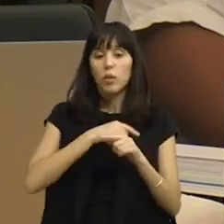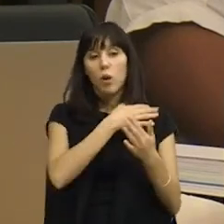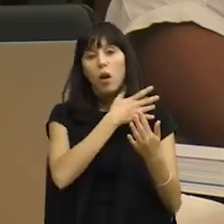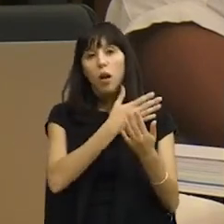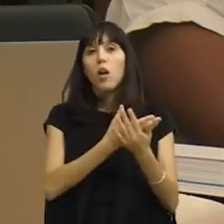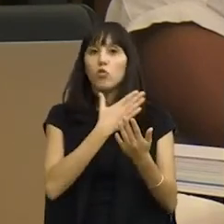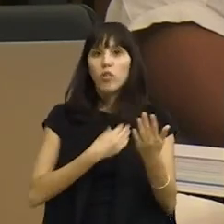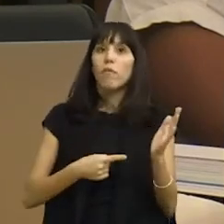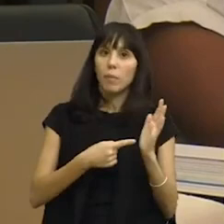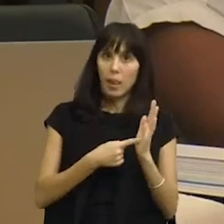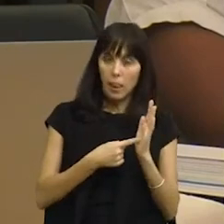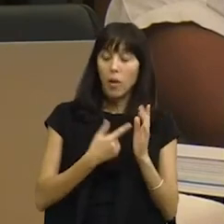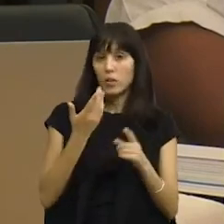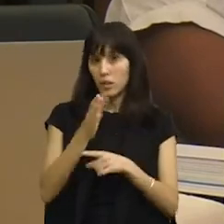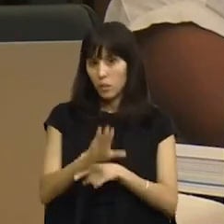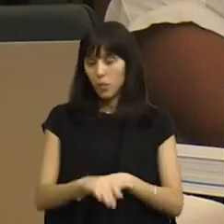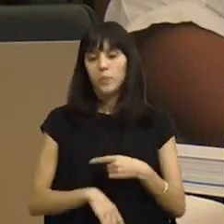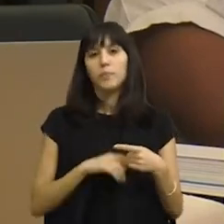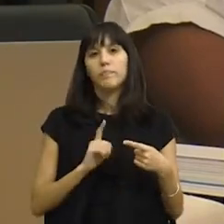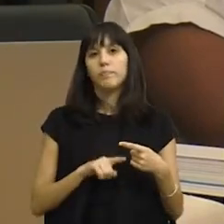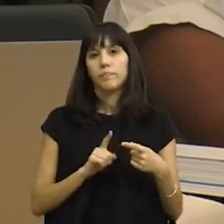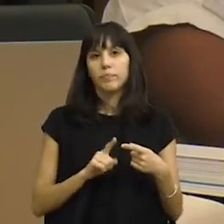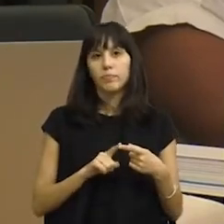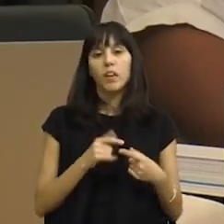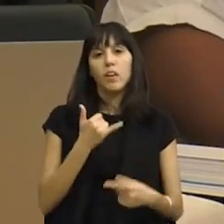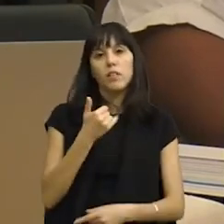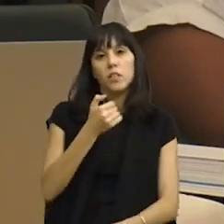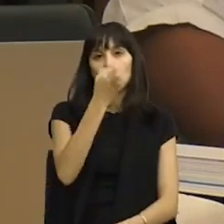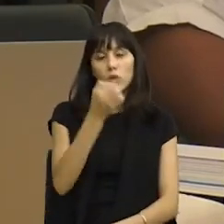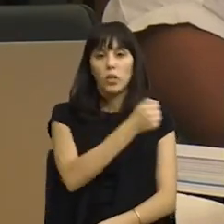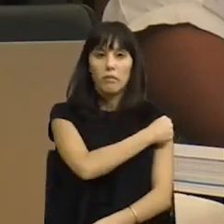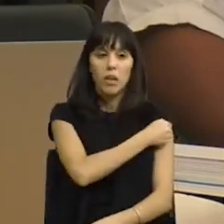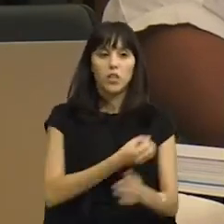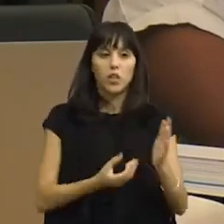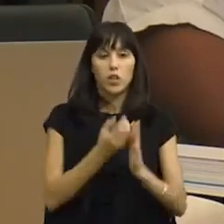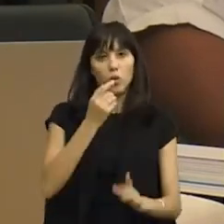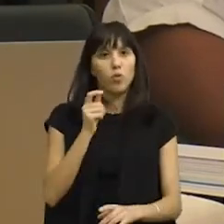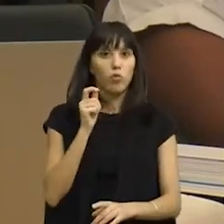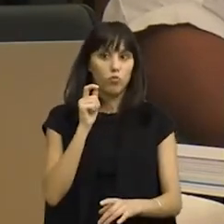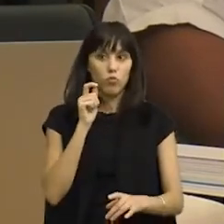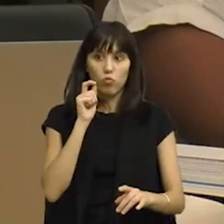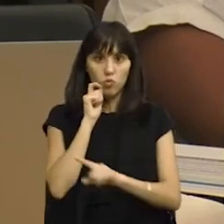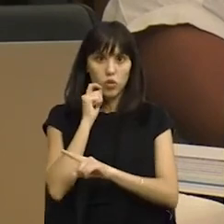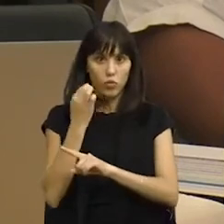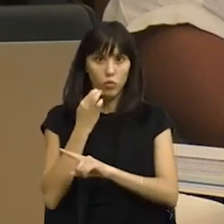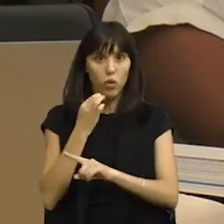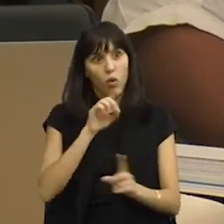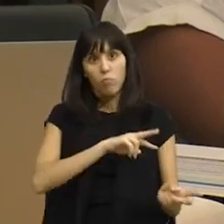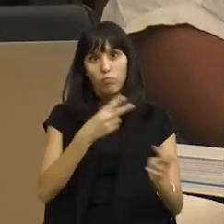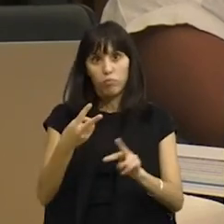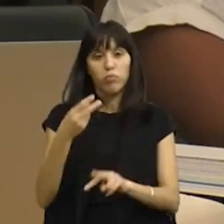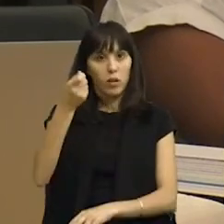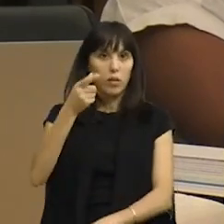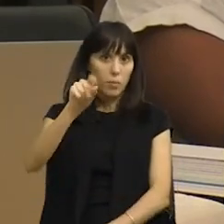gostávamos de ter encontrado. Vou dar alguns exemplos. Reservar 25% dos focos criados com operações turísticas para renda